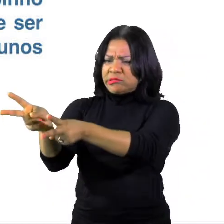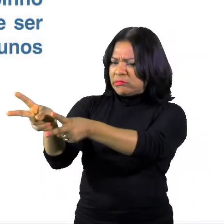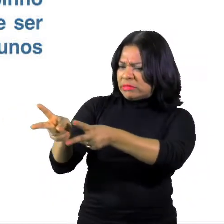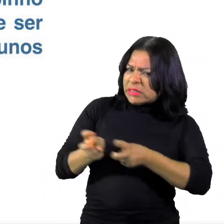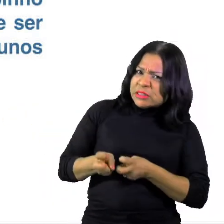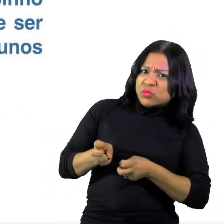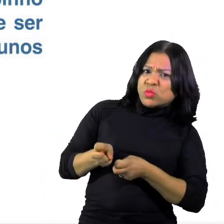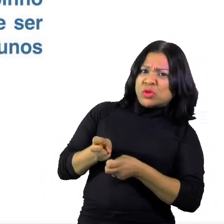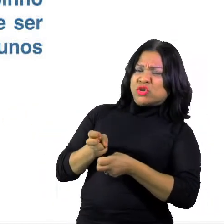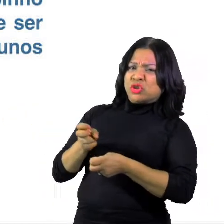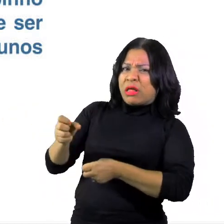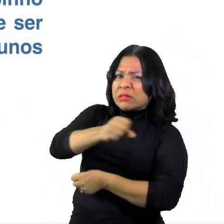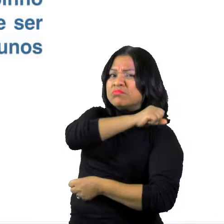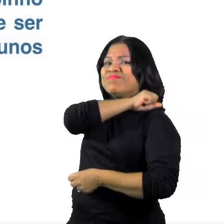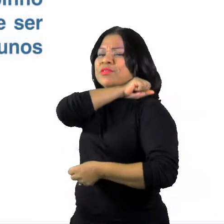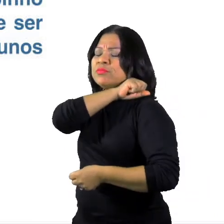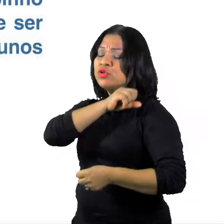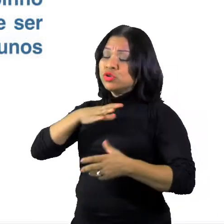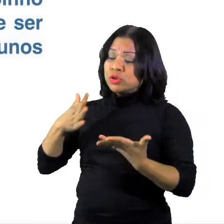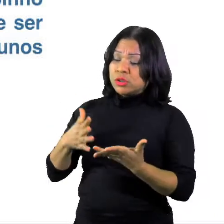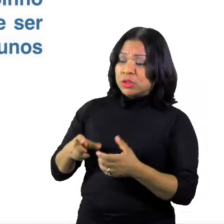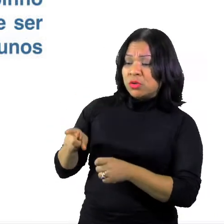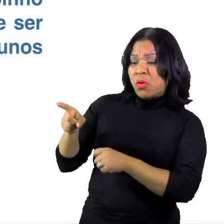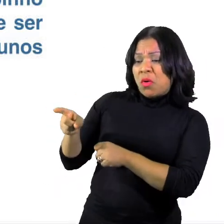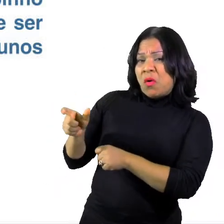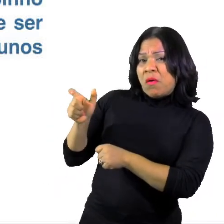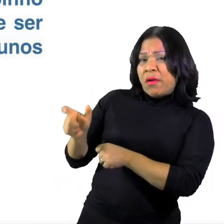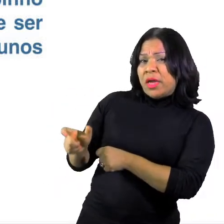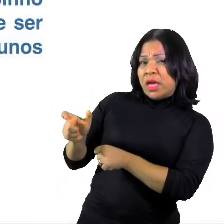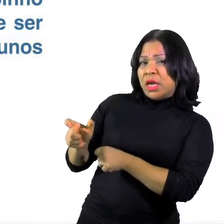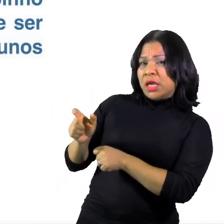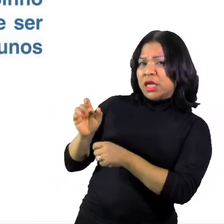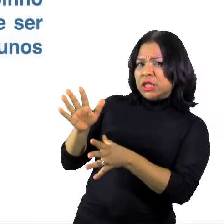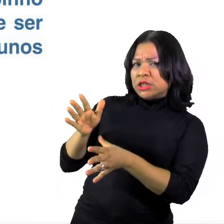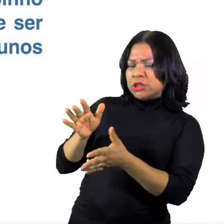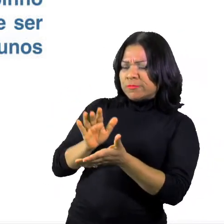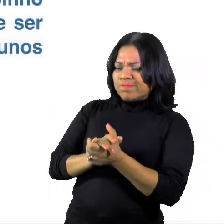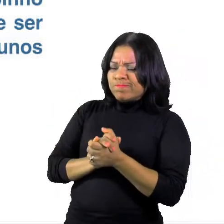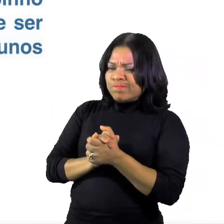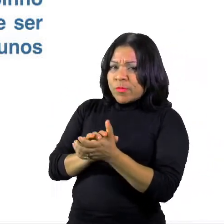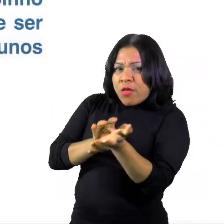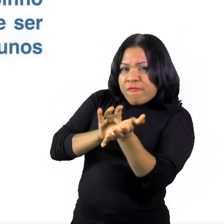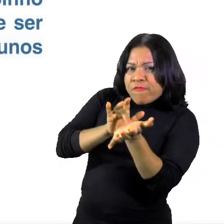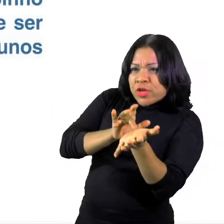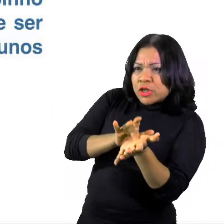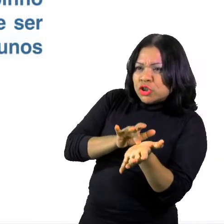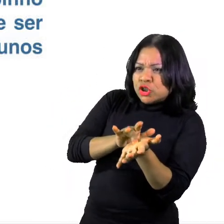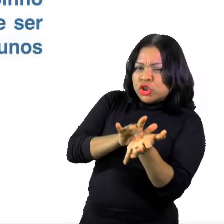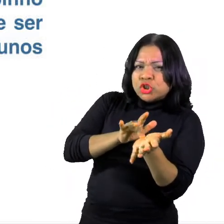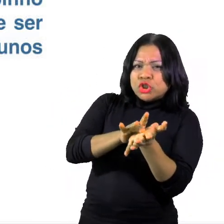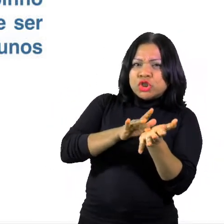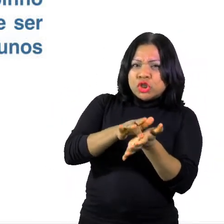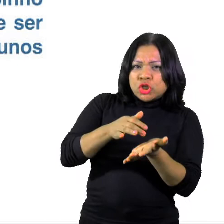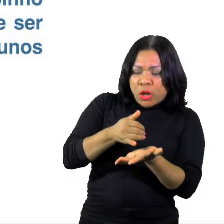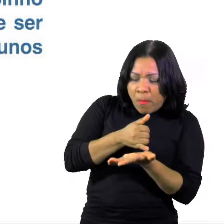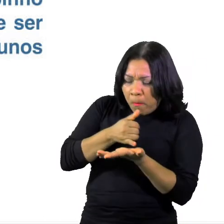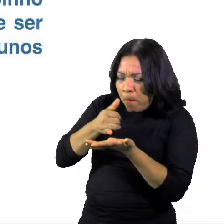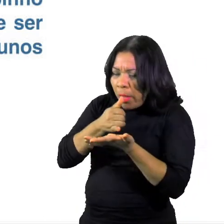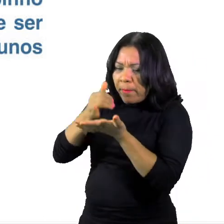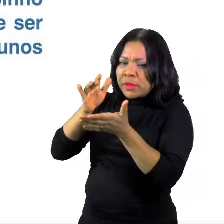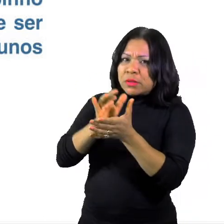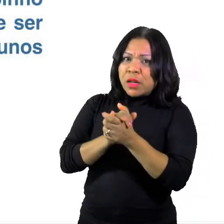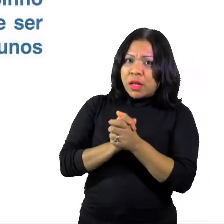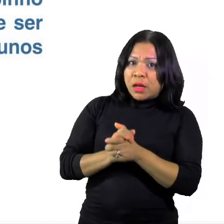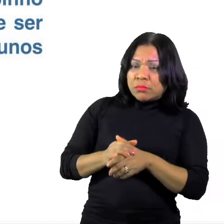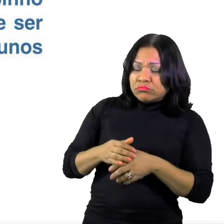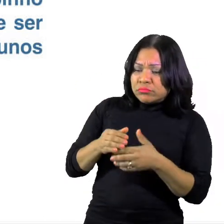uma pílula, Chumbinho fingiu experimentar a droga para que pudesse ser levado e tentar descobrir onde